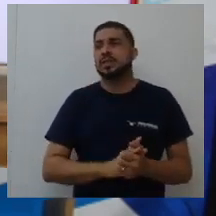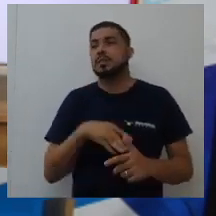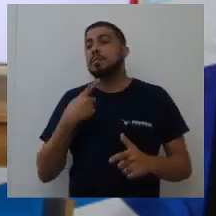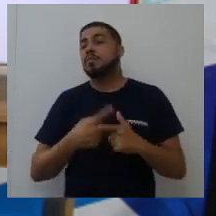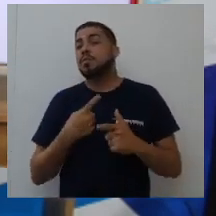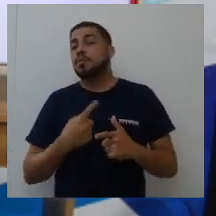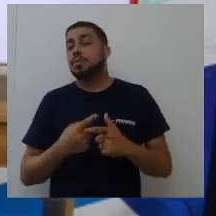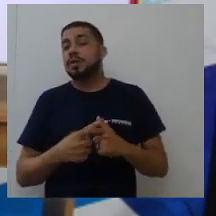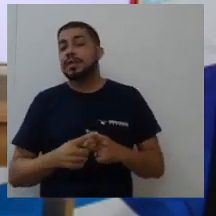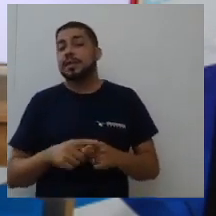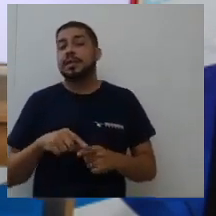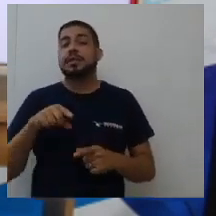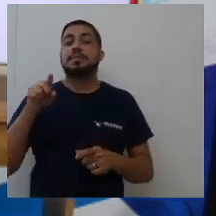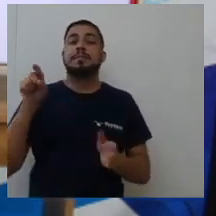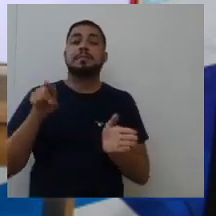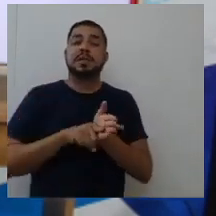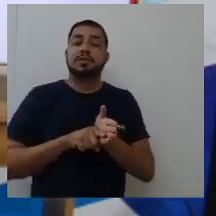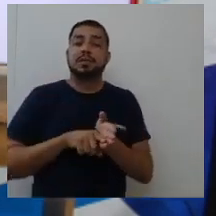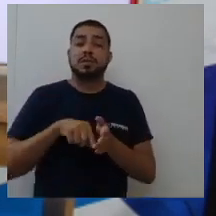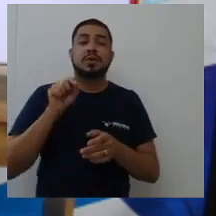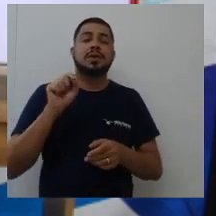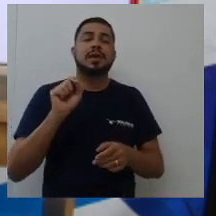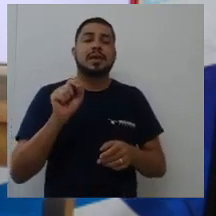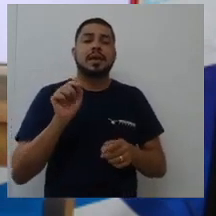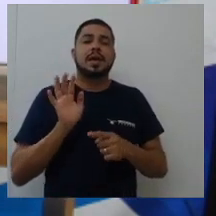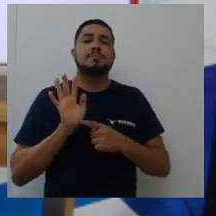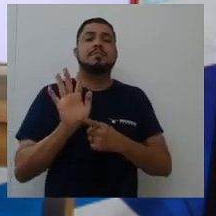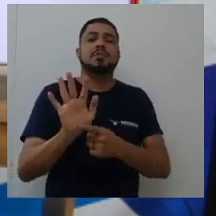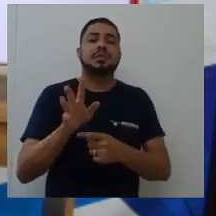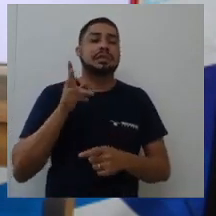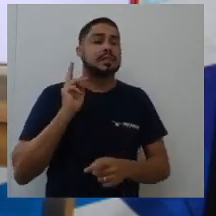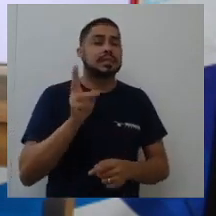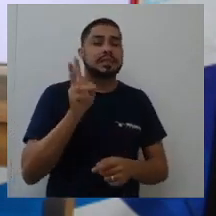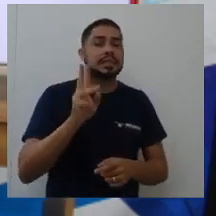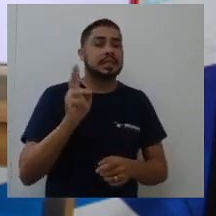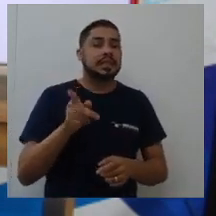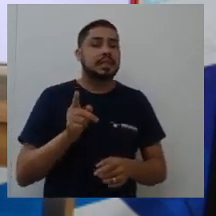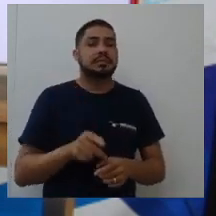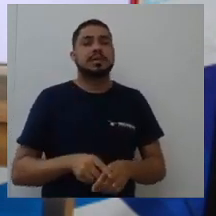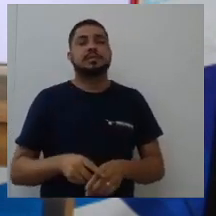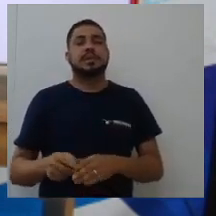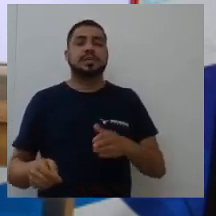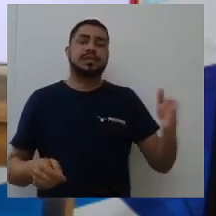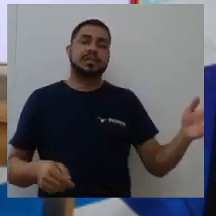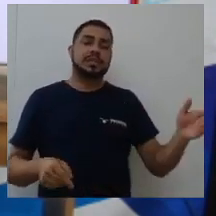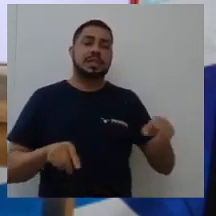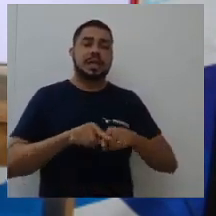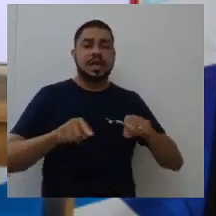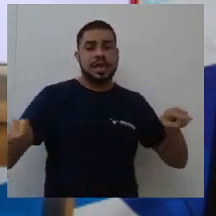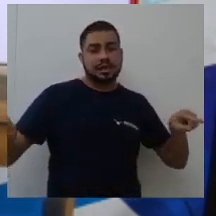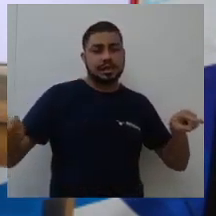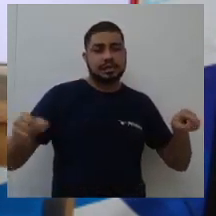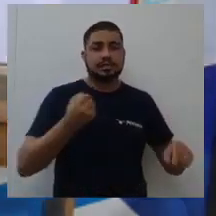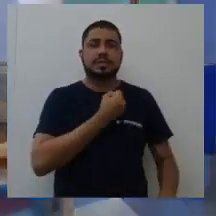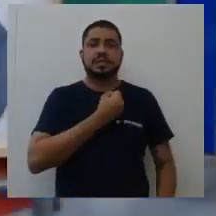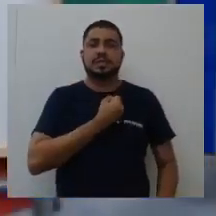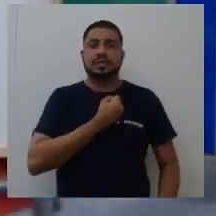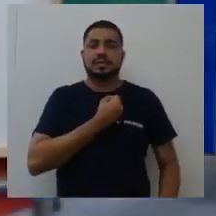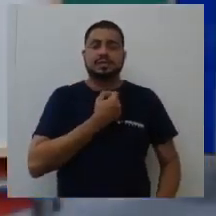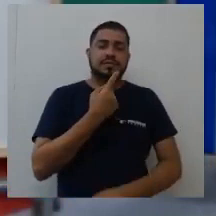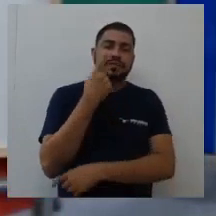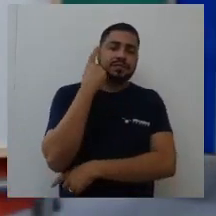o menor que aponta sempre para a esquerda da reta numérica? Vamos tentar pensar aqui